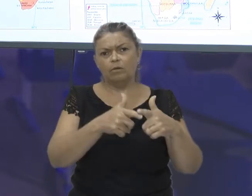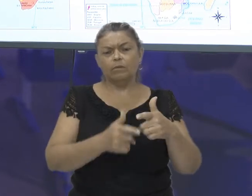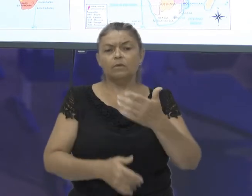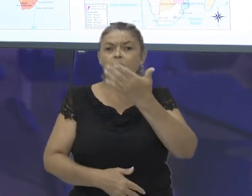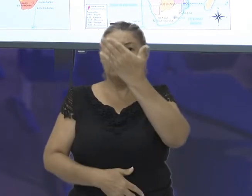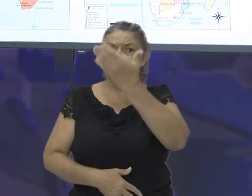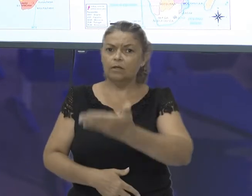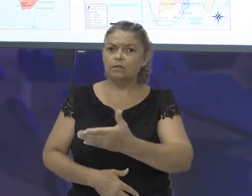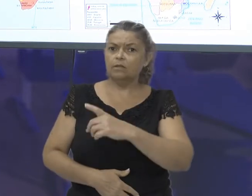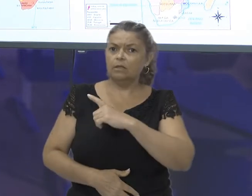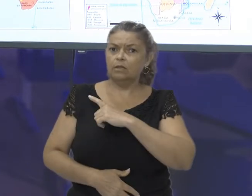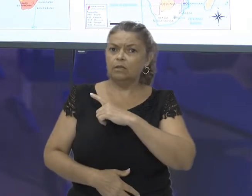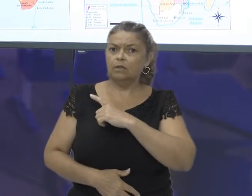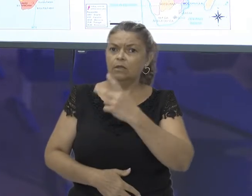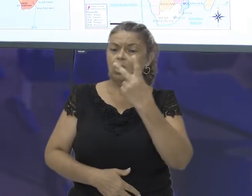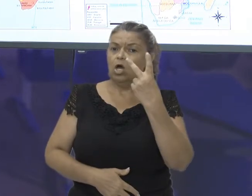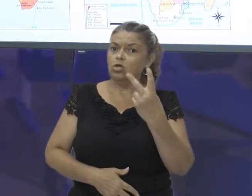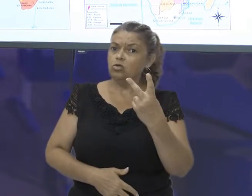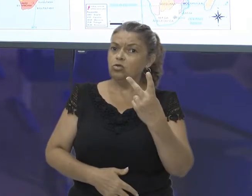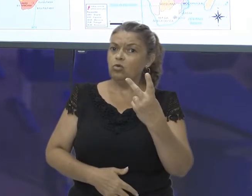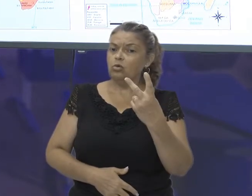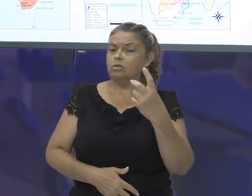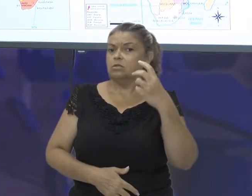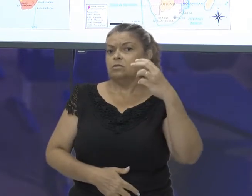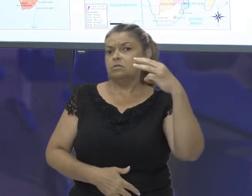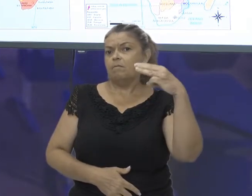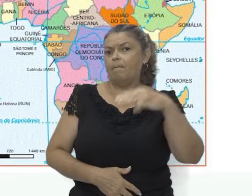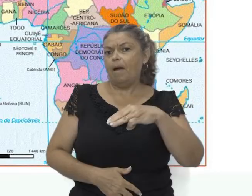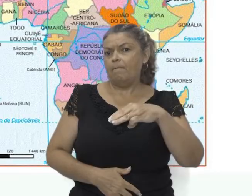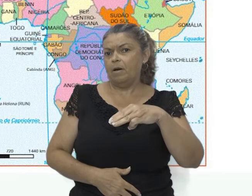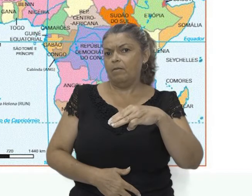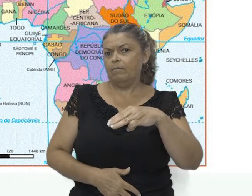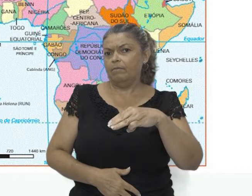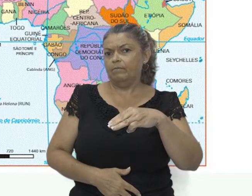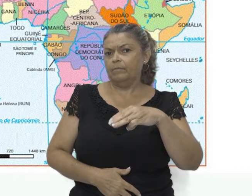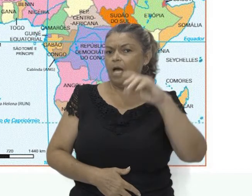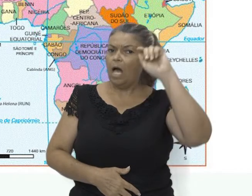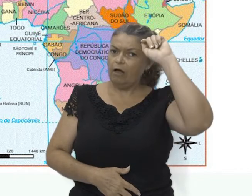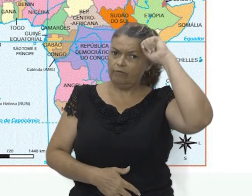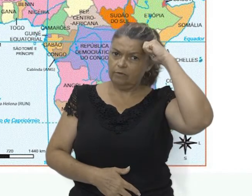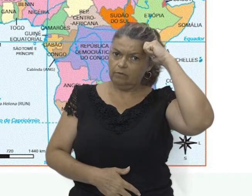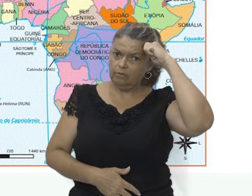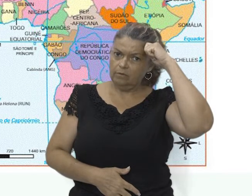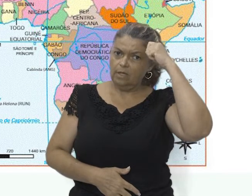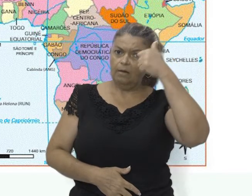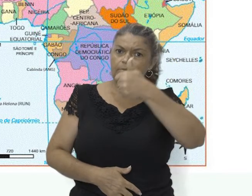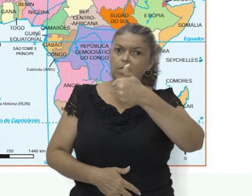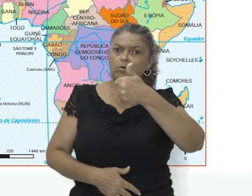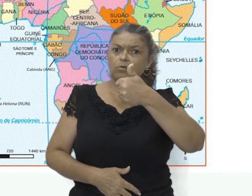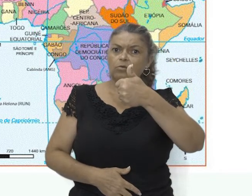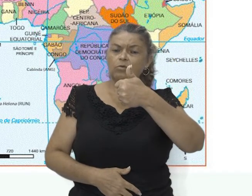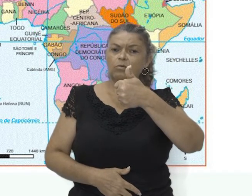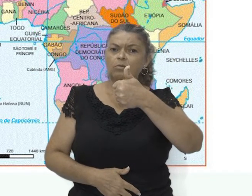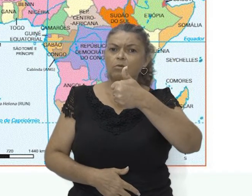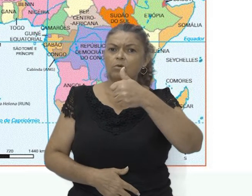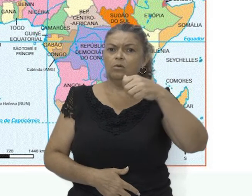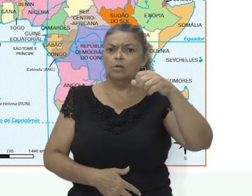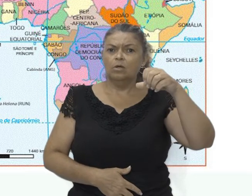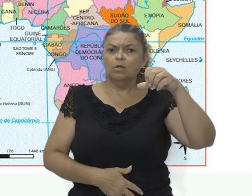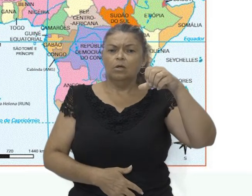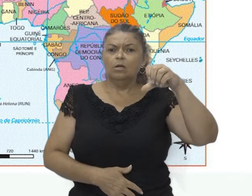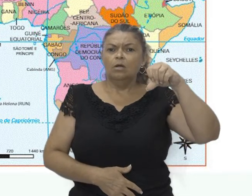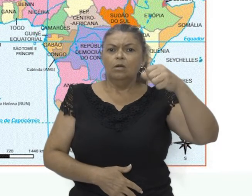Aqui nós temos dois mapas do continente africano. Um de 1914, no